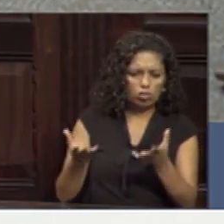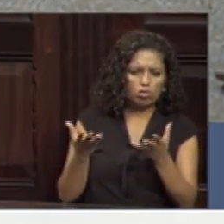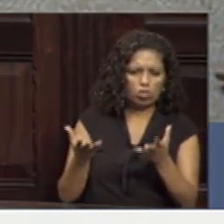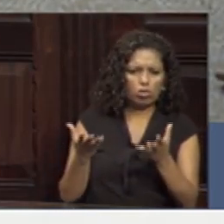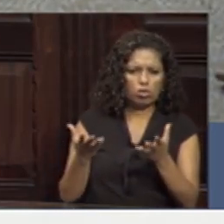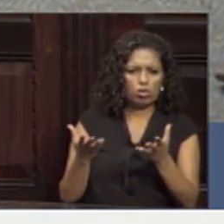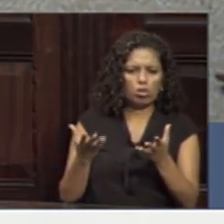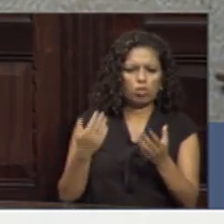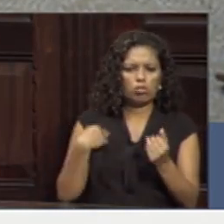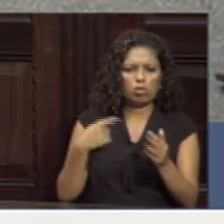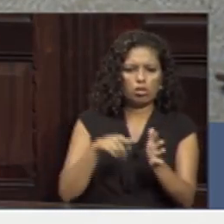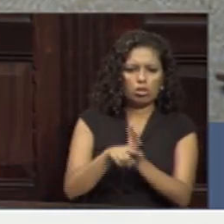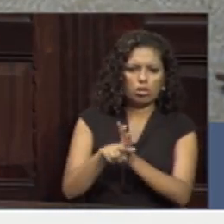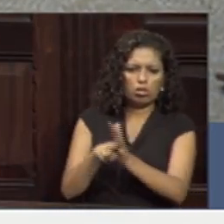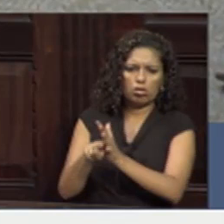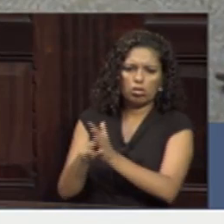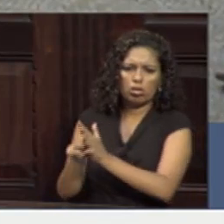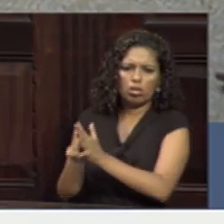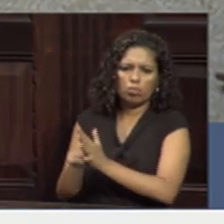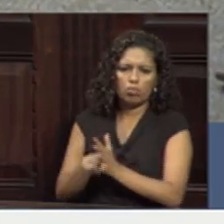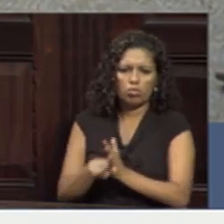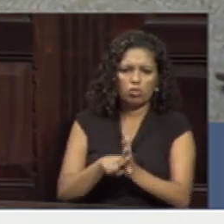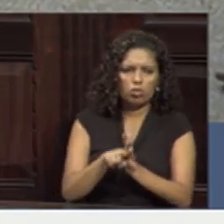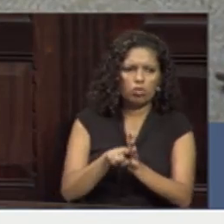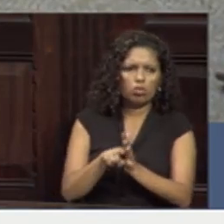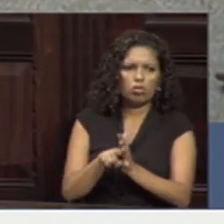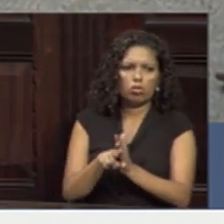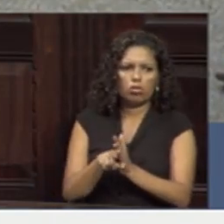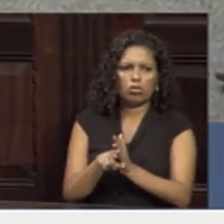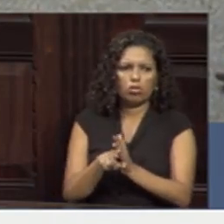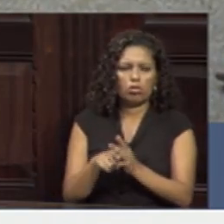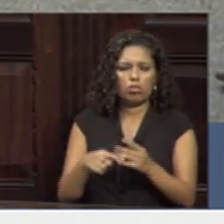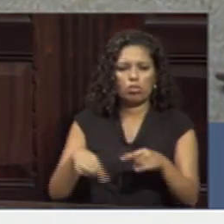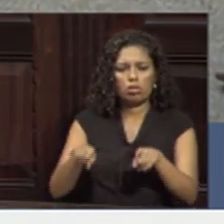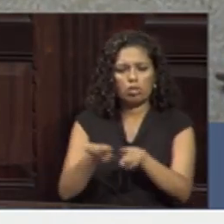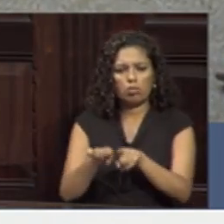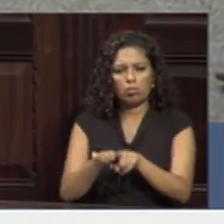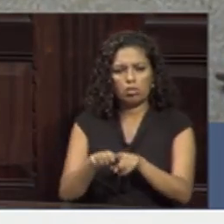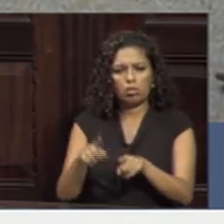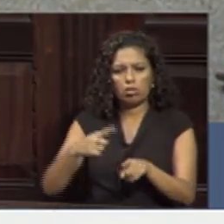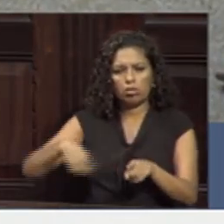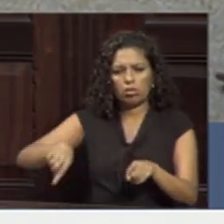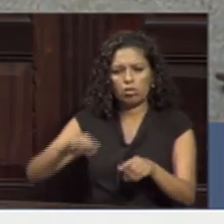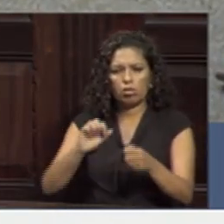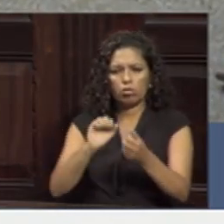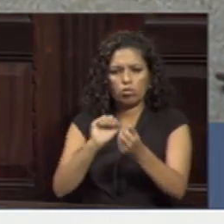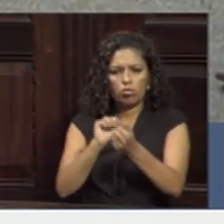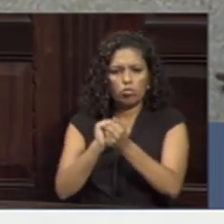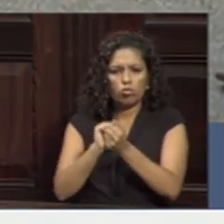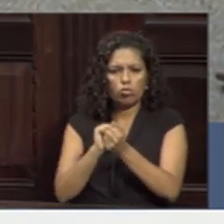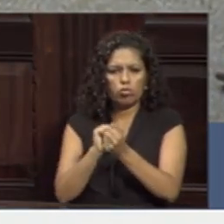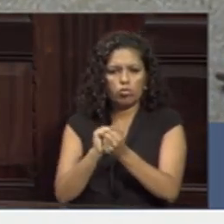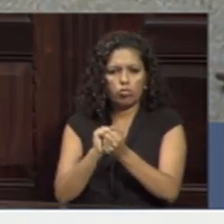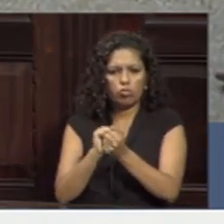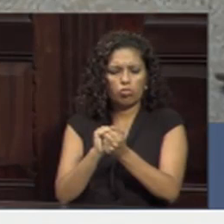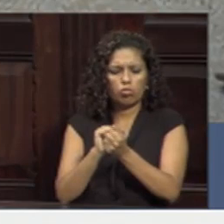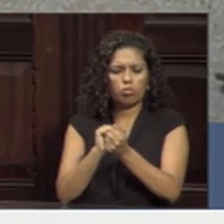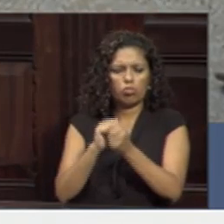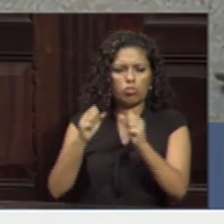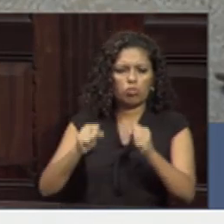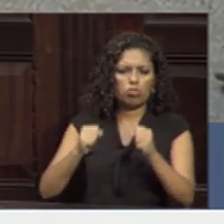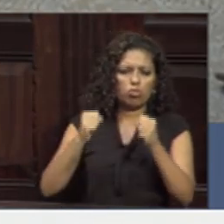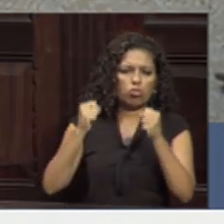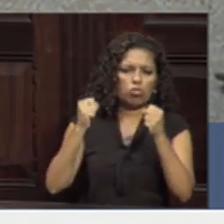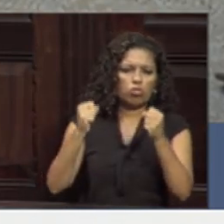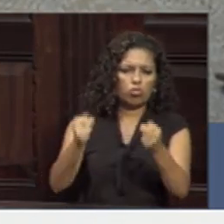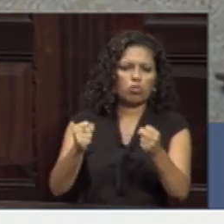os fatos, punir os culpados e estarmos juntos perenemente nessa luta